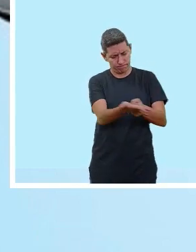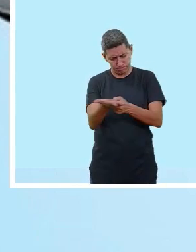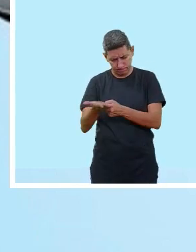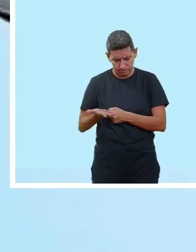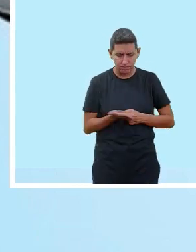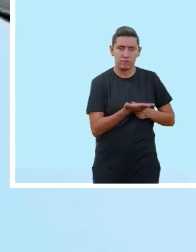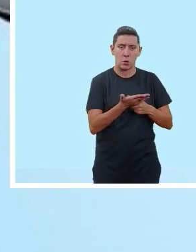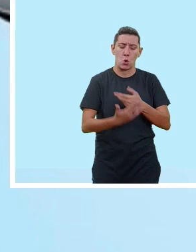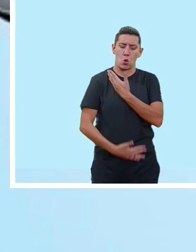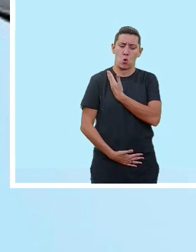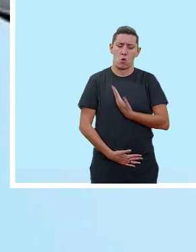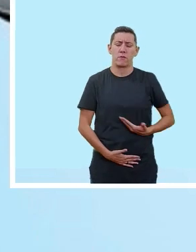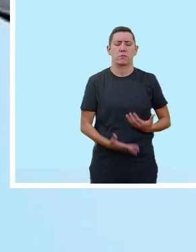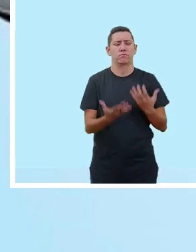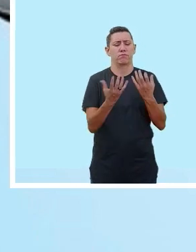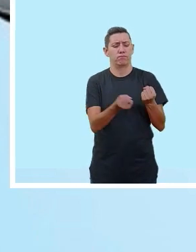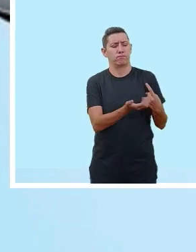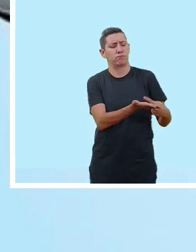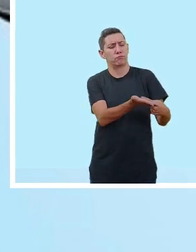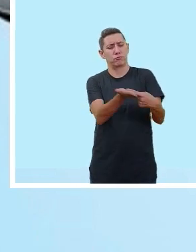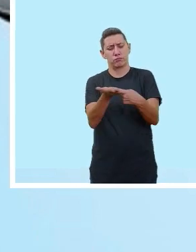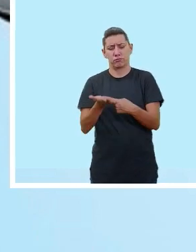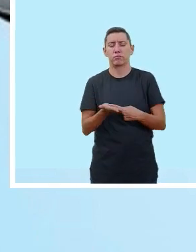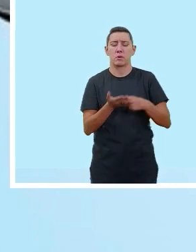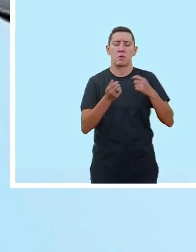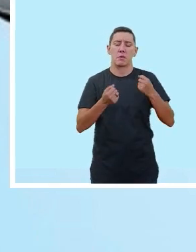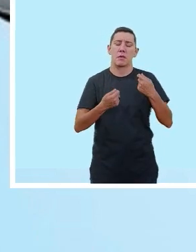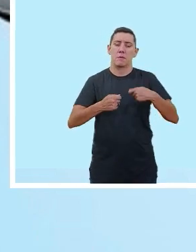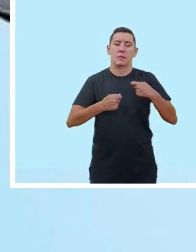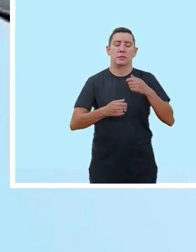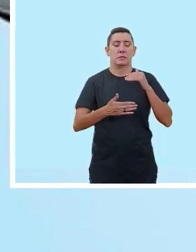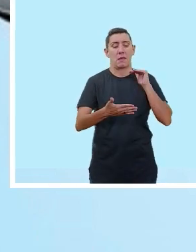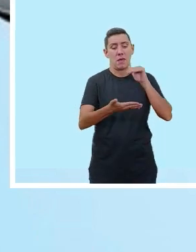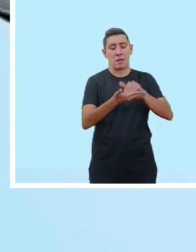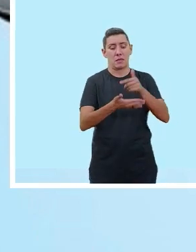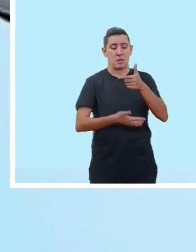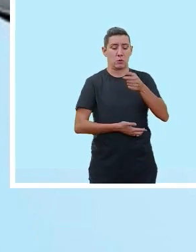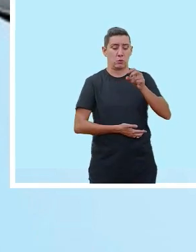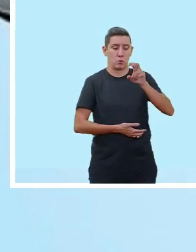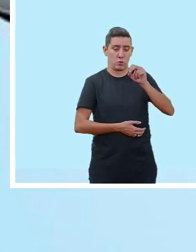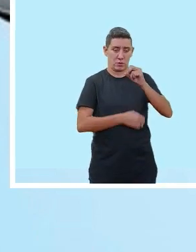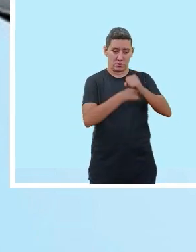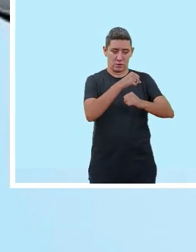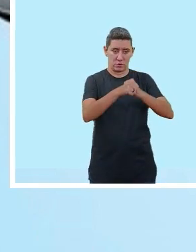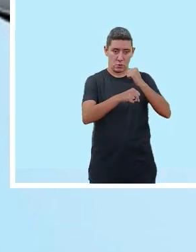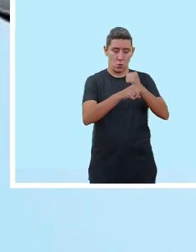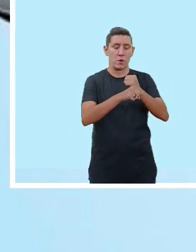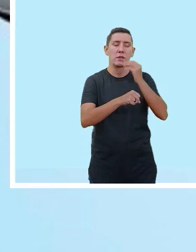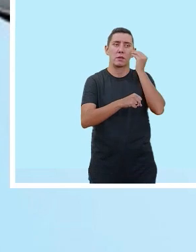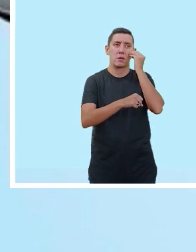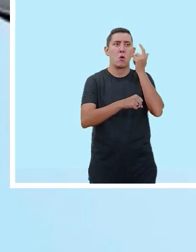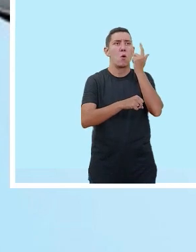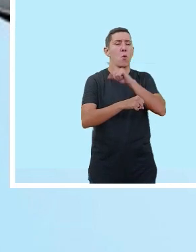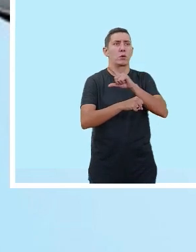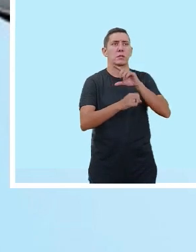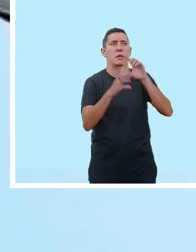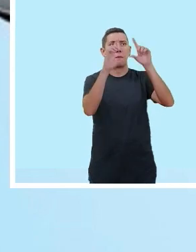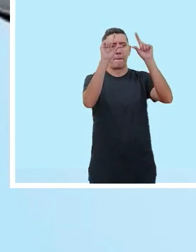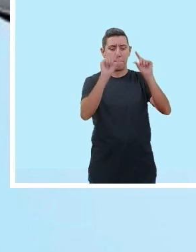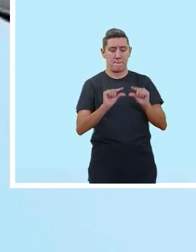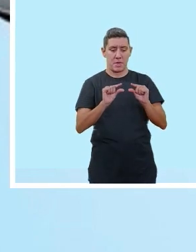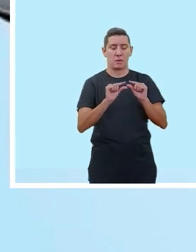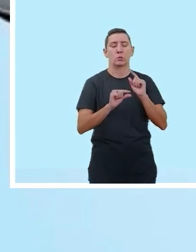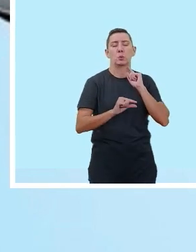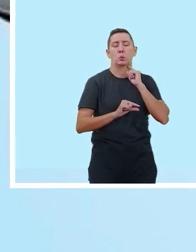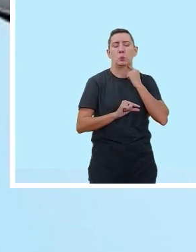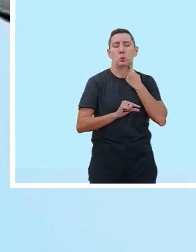principais governos para se atingir a neutralidade na emissão de carbono até o ano de 2050. E para que